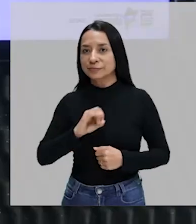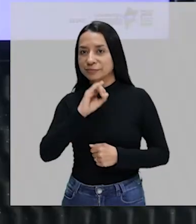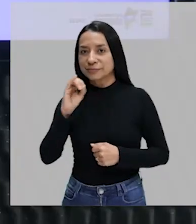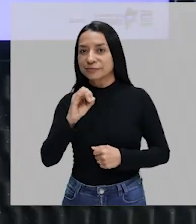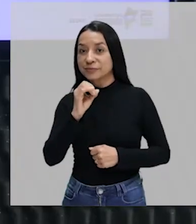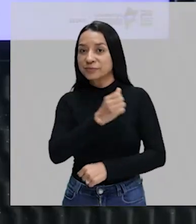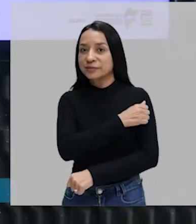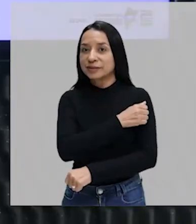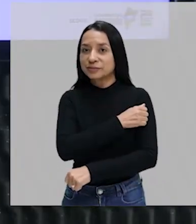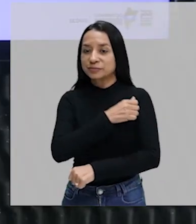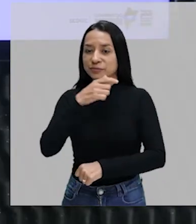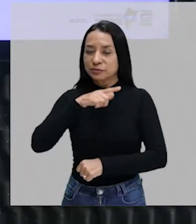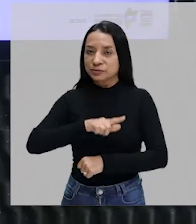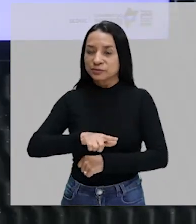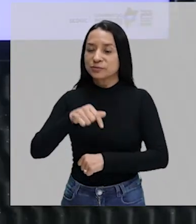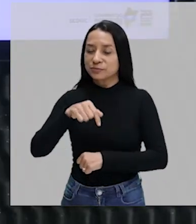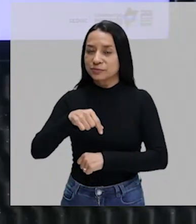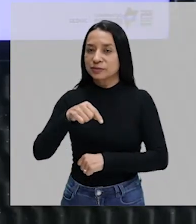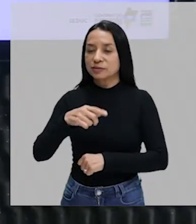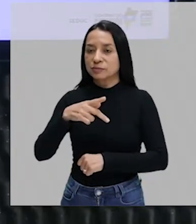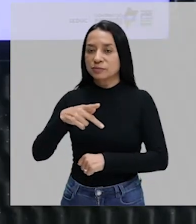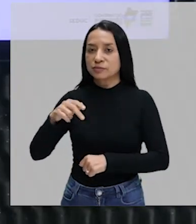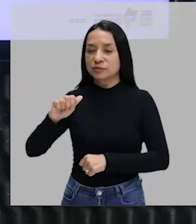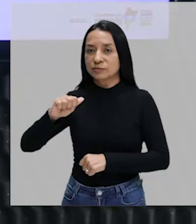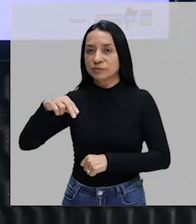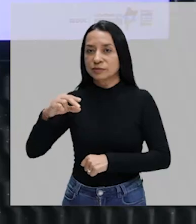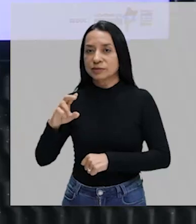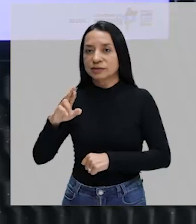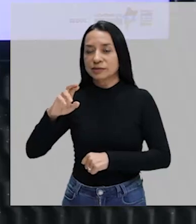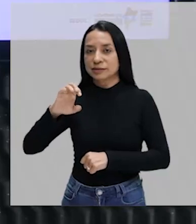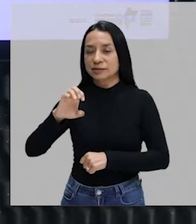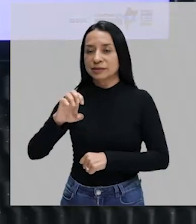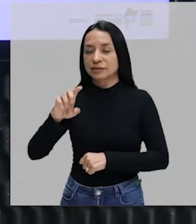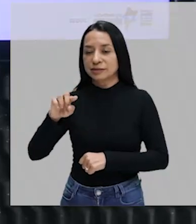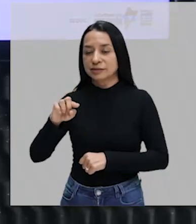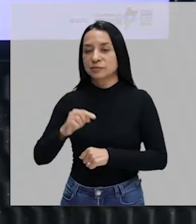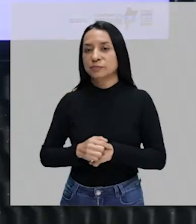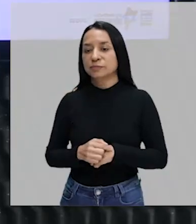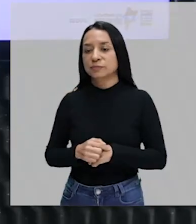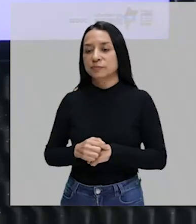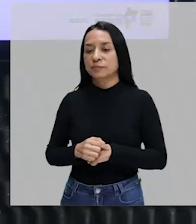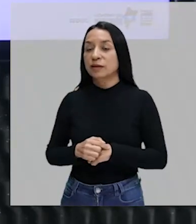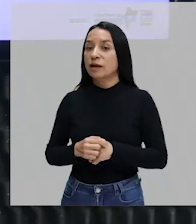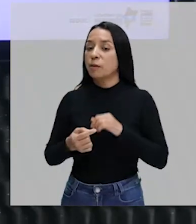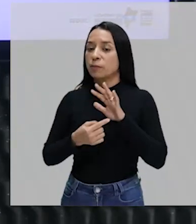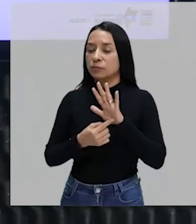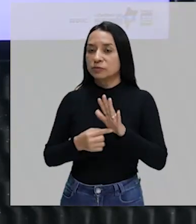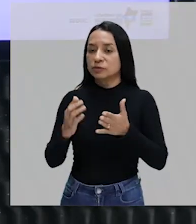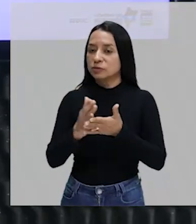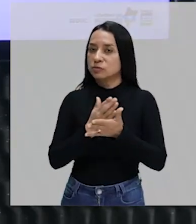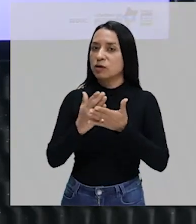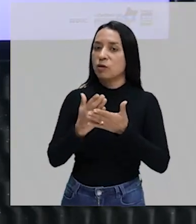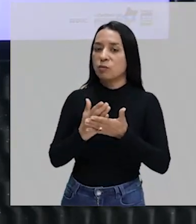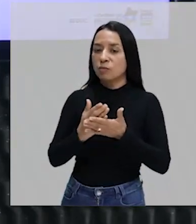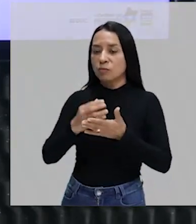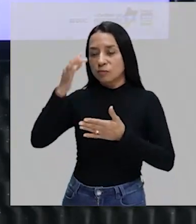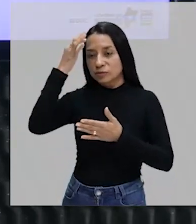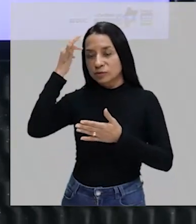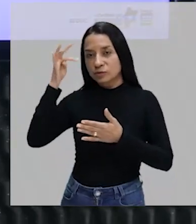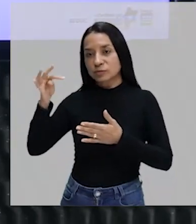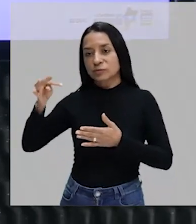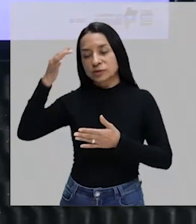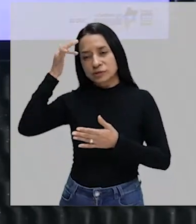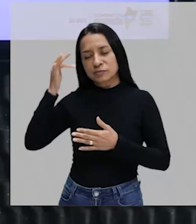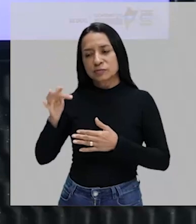Fala, meus queridos alunos, mais uma vez aqui com vocês, professor André Luiz, trazendo algumas nuances da filosofia, uns conhecimentos